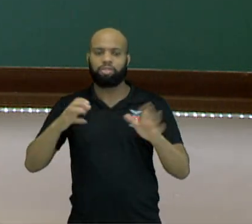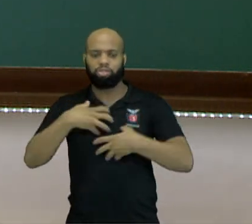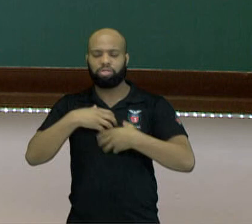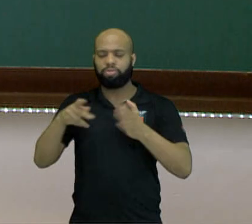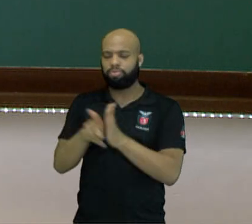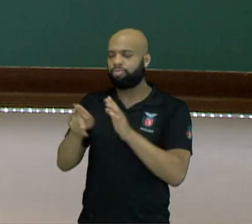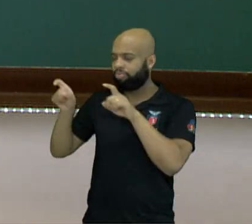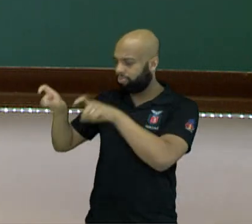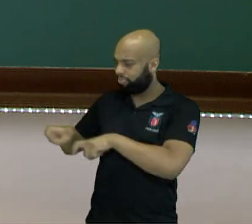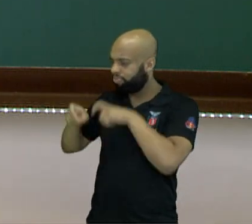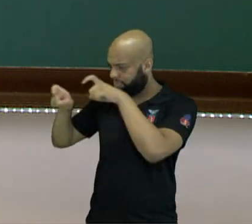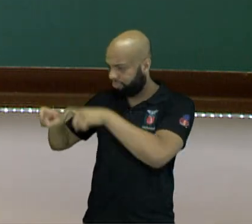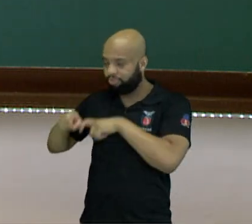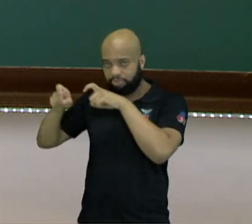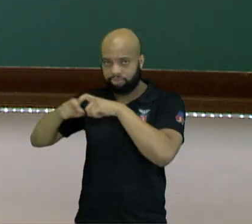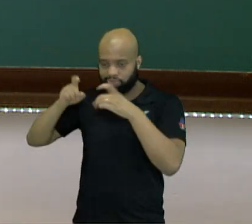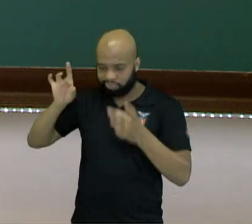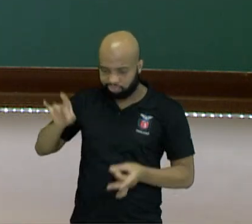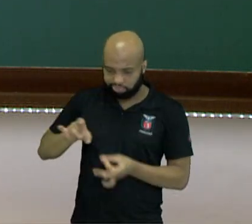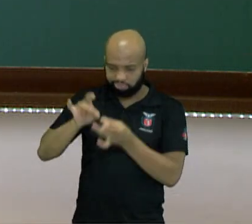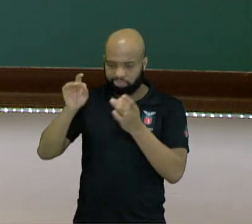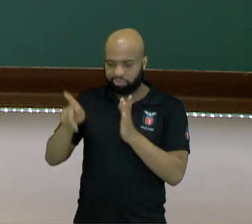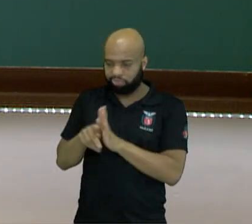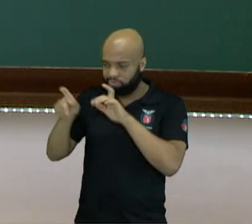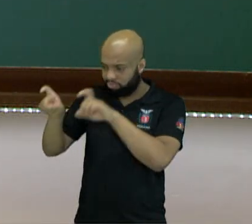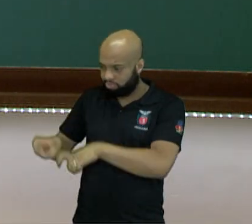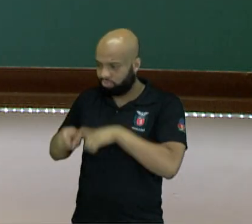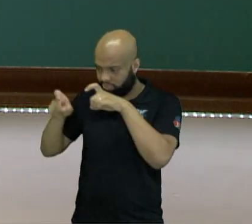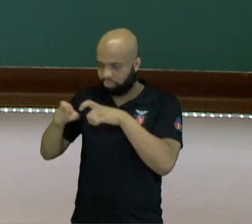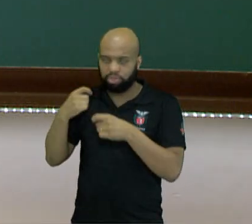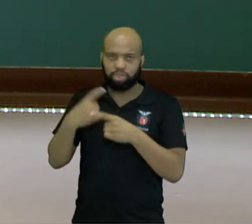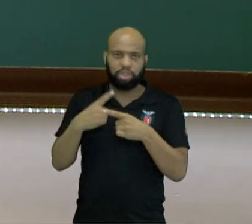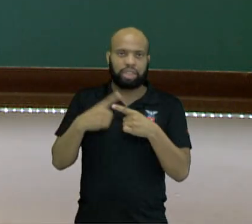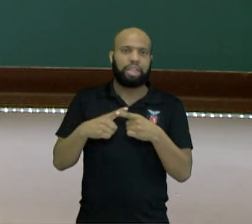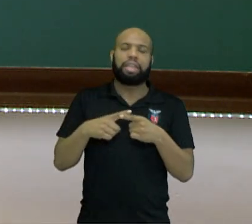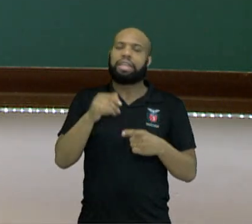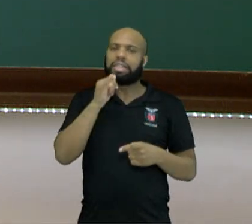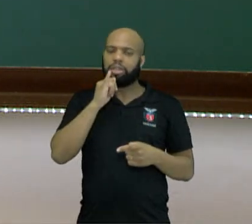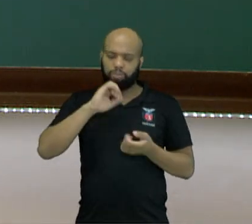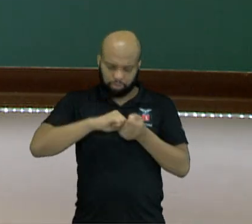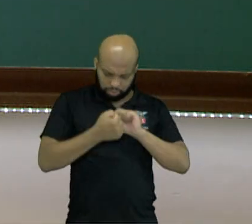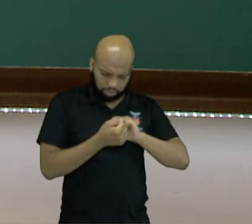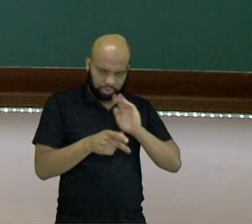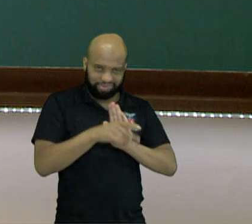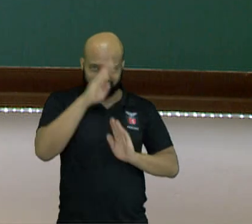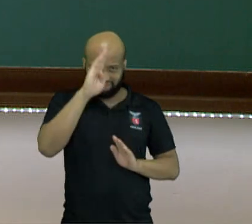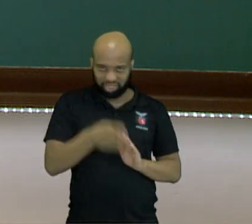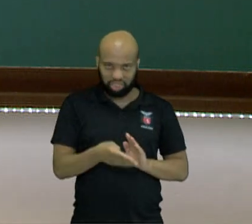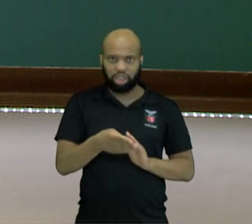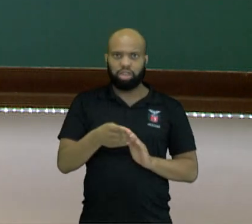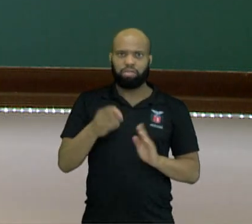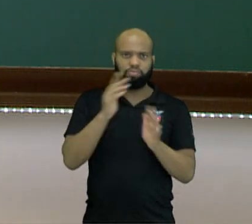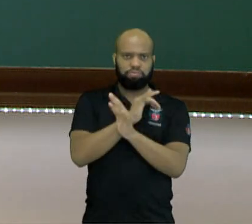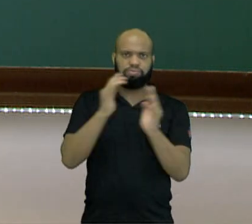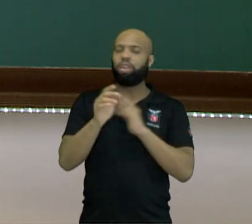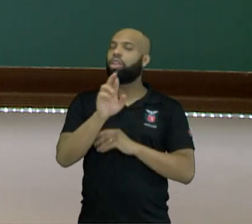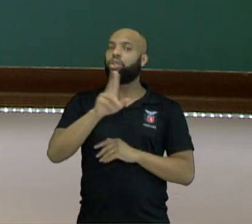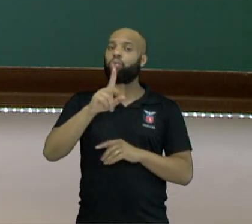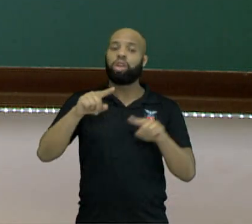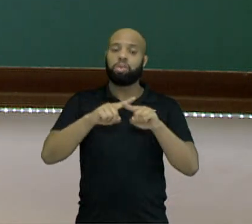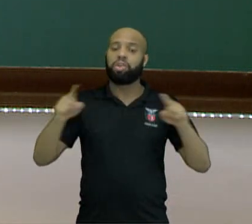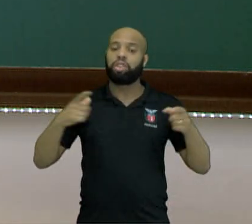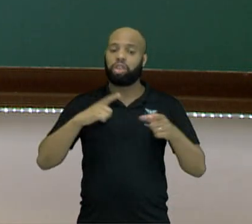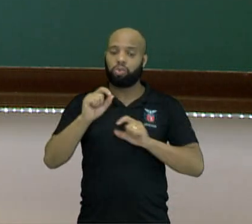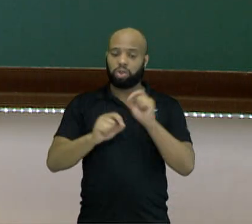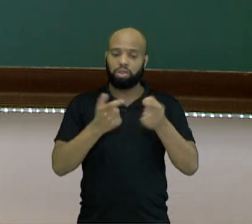rural, tipicamente rural. A gente não quer a sociedade urbana do dia para a noite, mas a sociedade urbana ela cresce